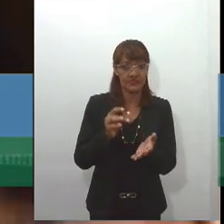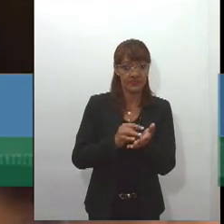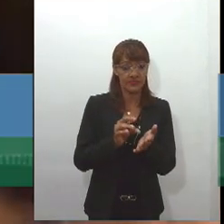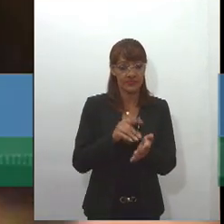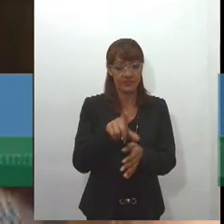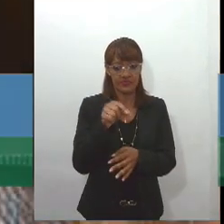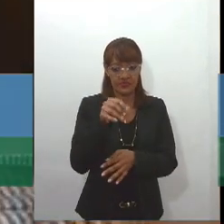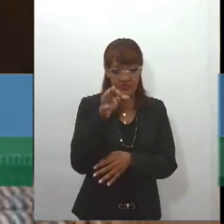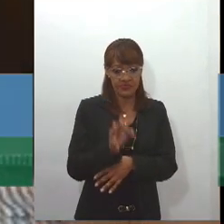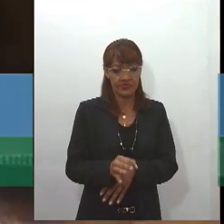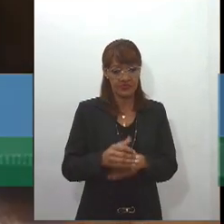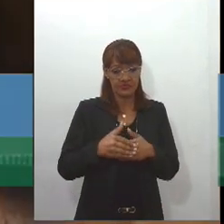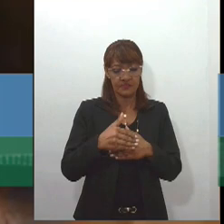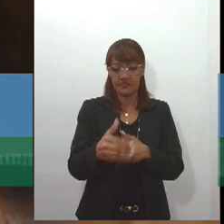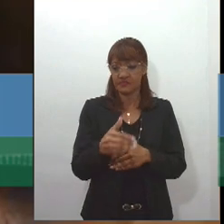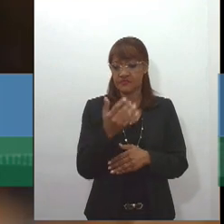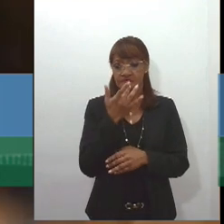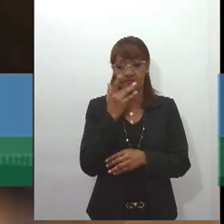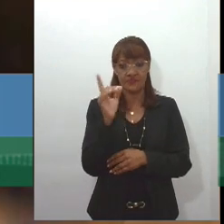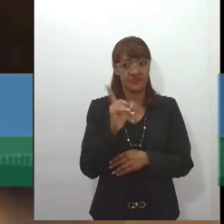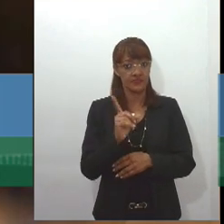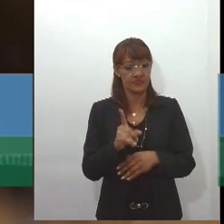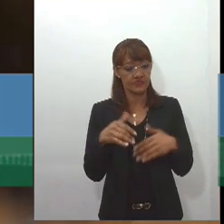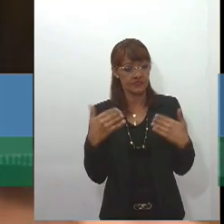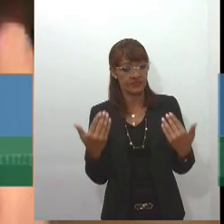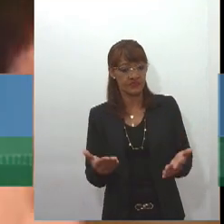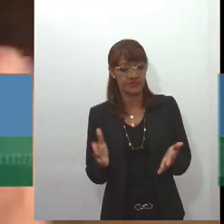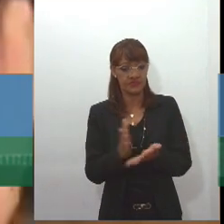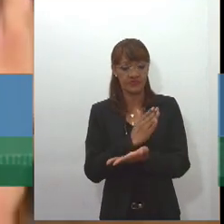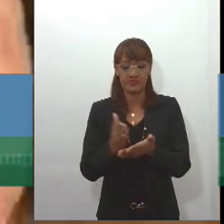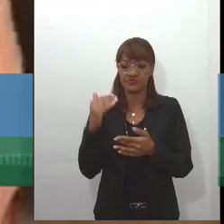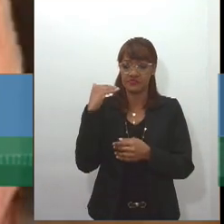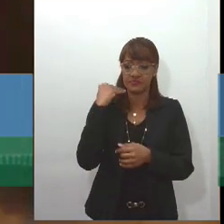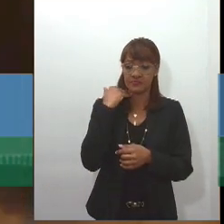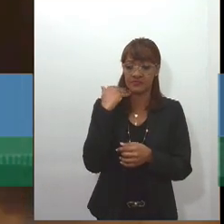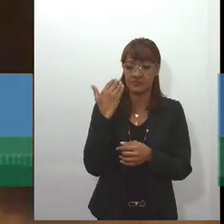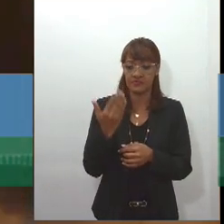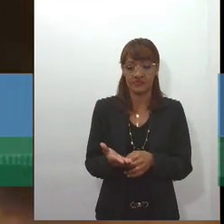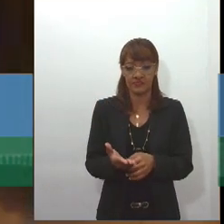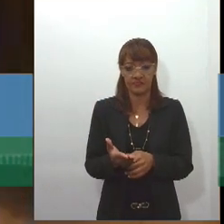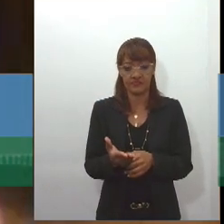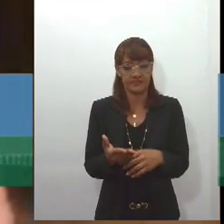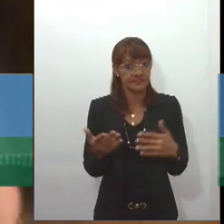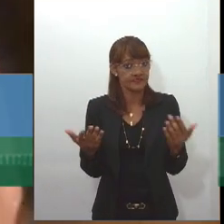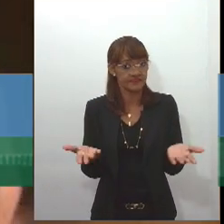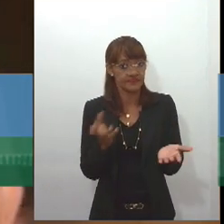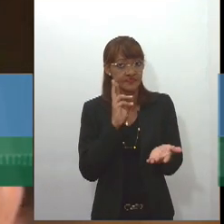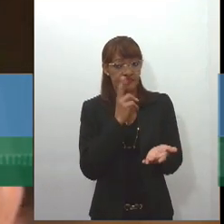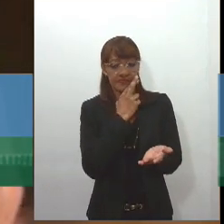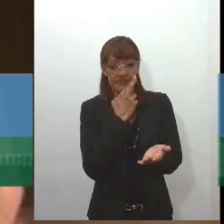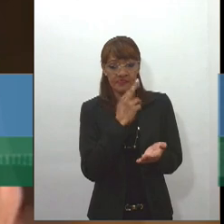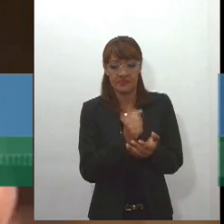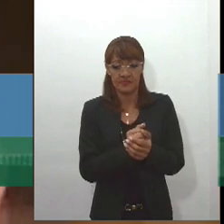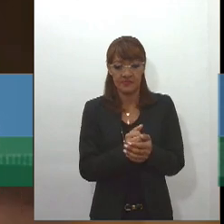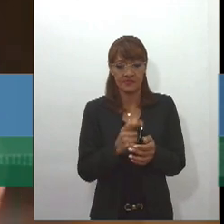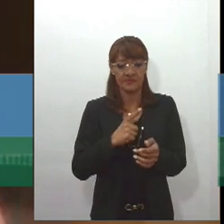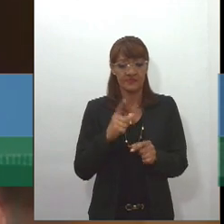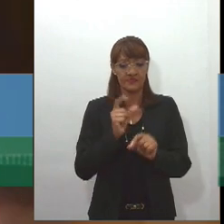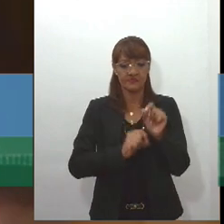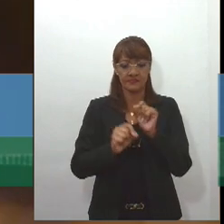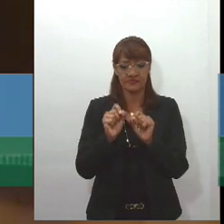são desconhecidas para bancos para hotéis para restaurantes enfim é um emaranhado legislativo